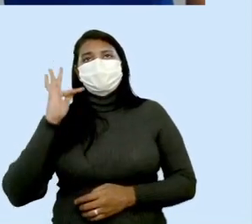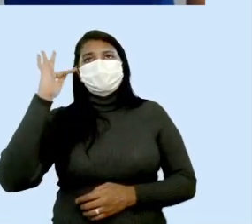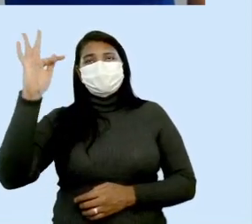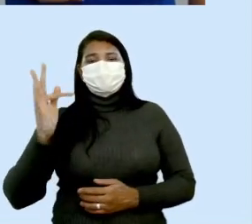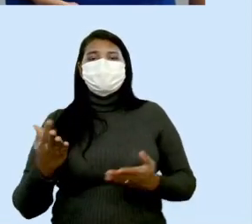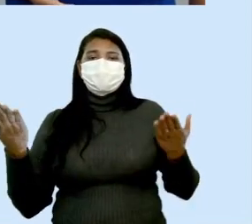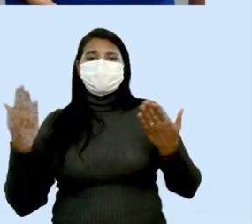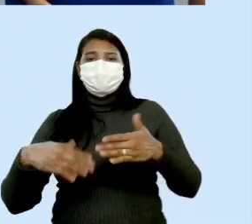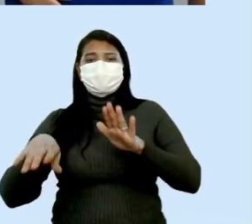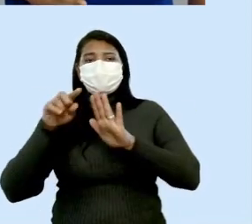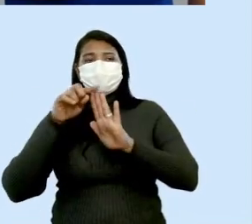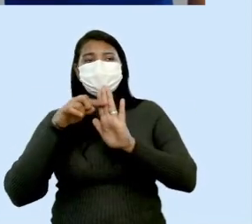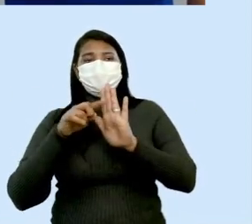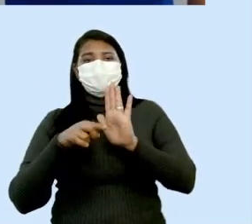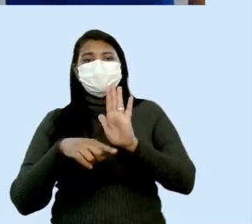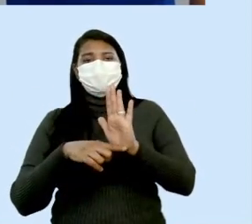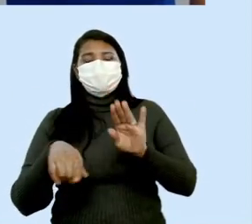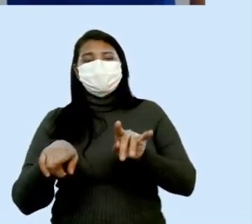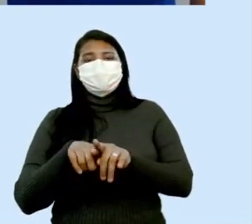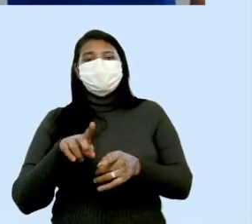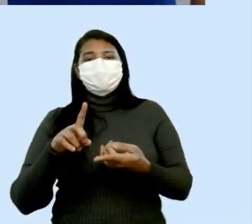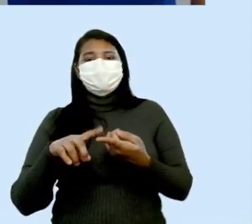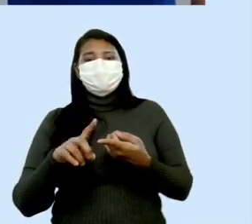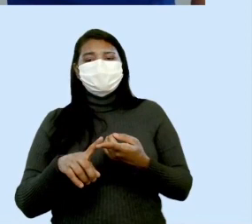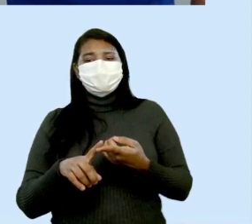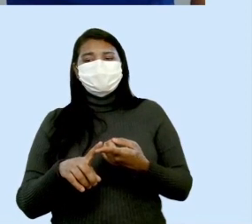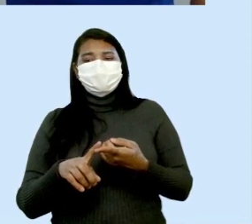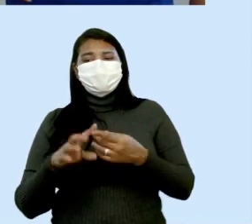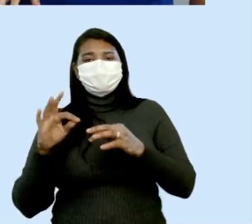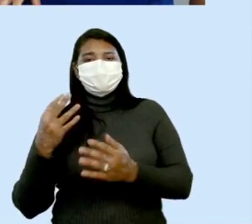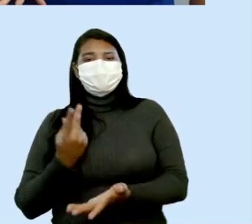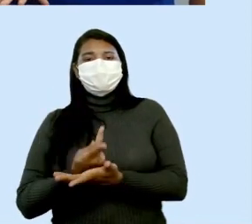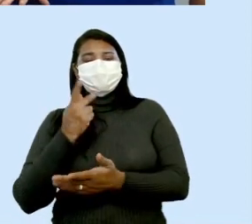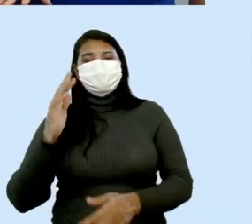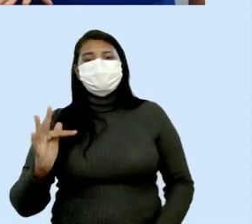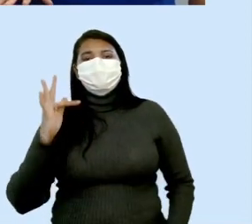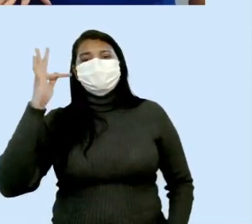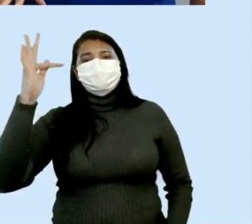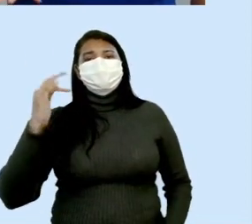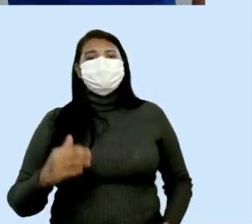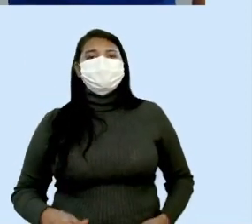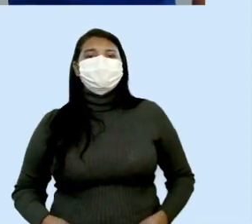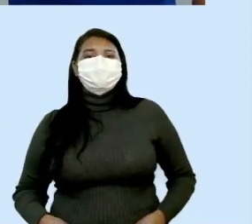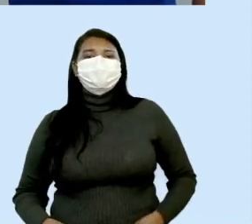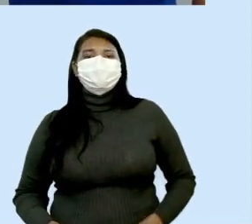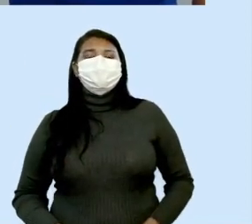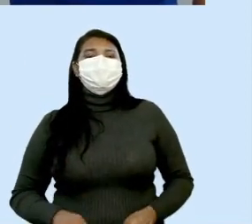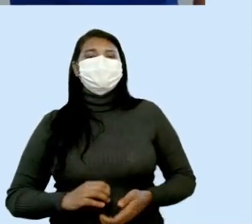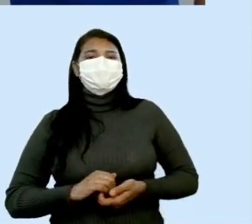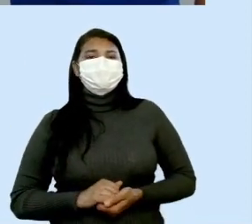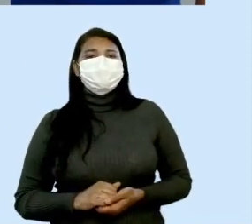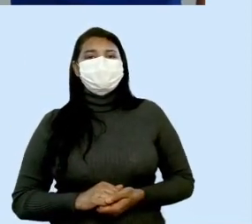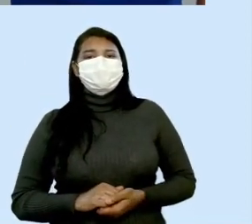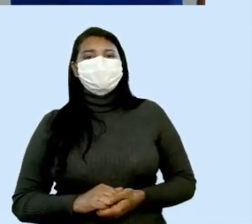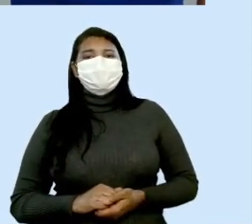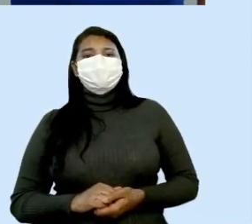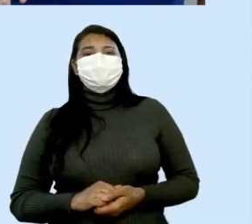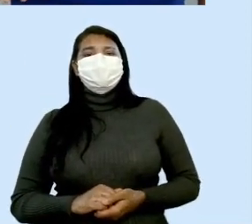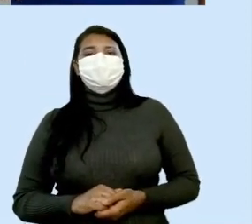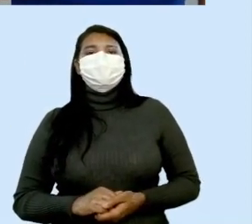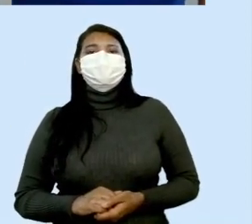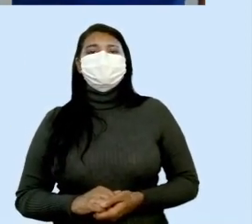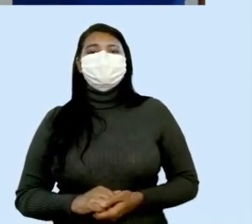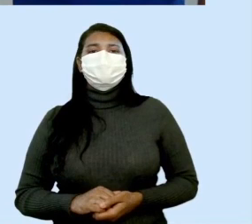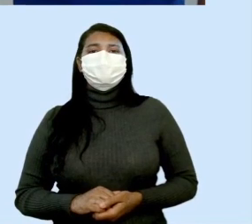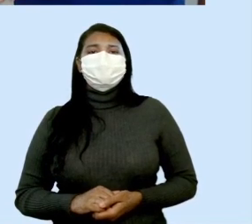está planejada e com certeza irá acontecer no futuro mais próximo. She's going to have lunch with